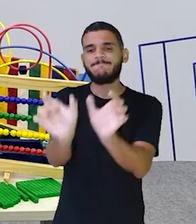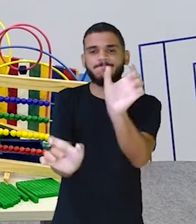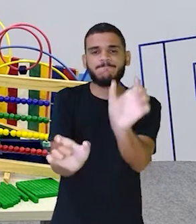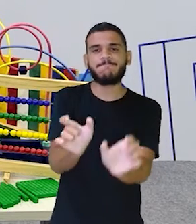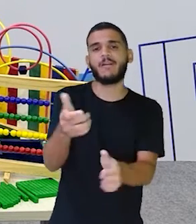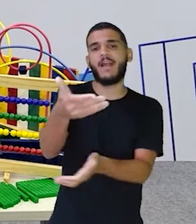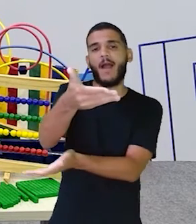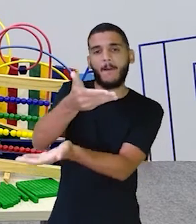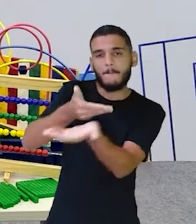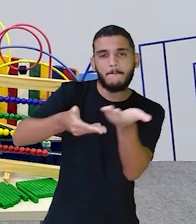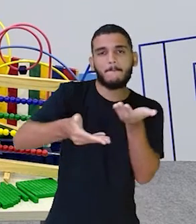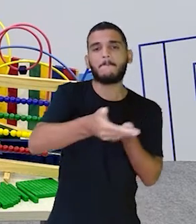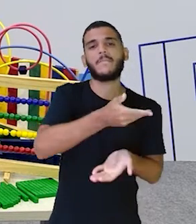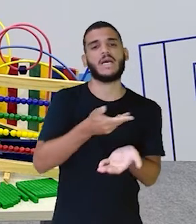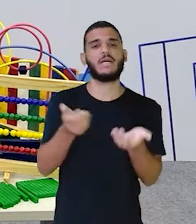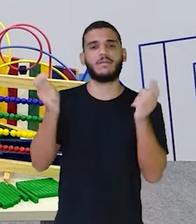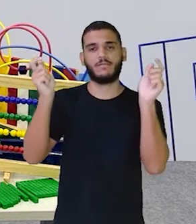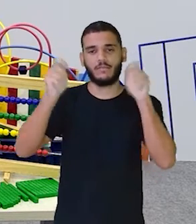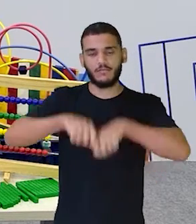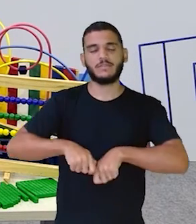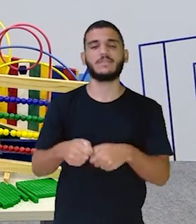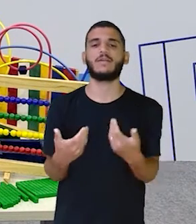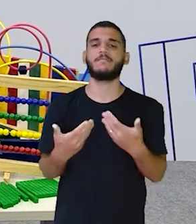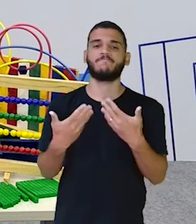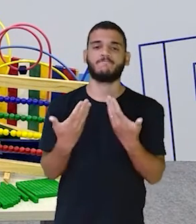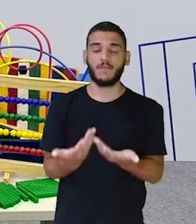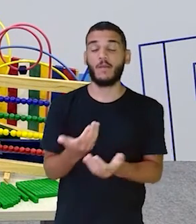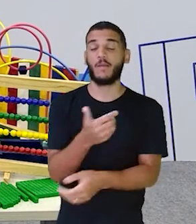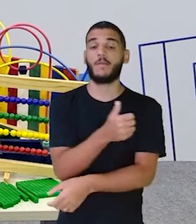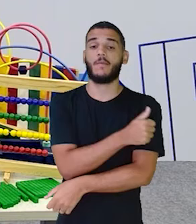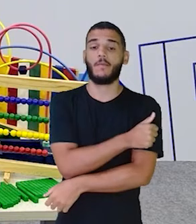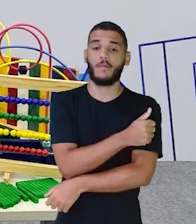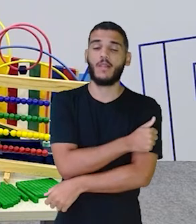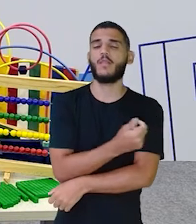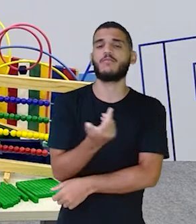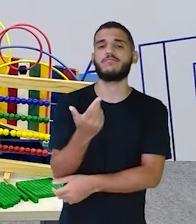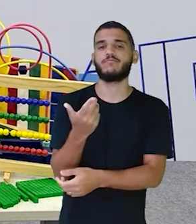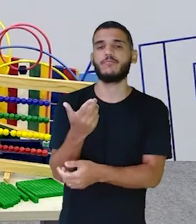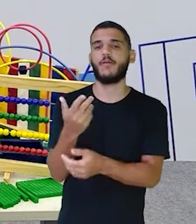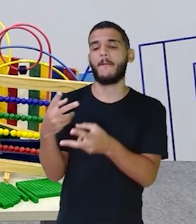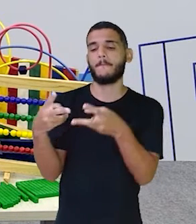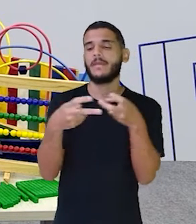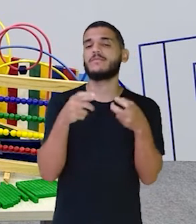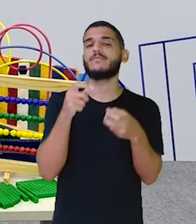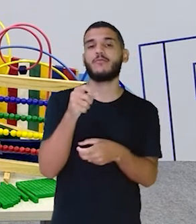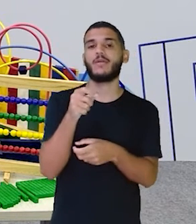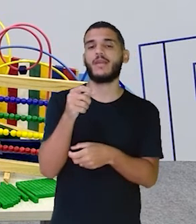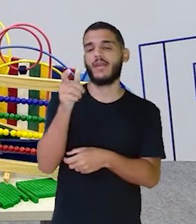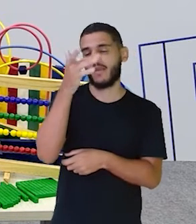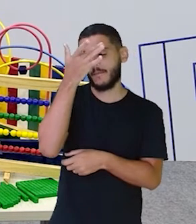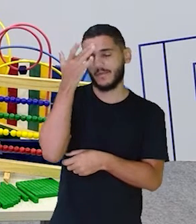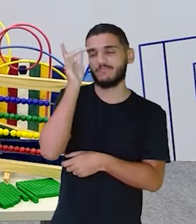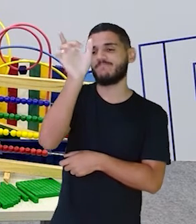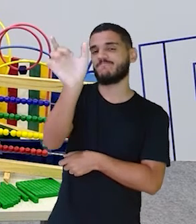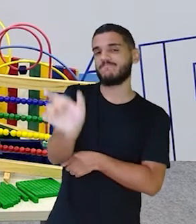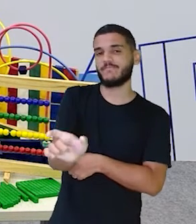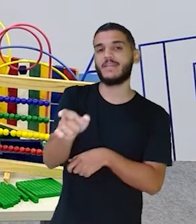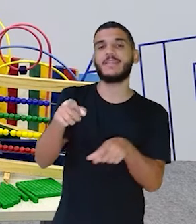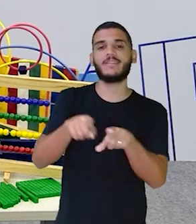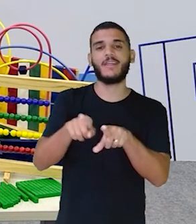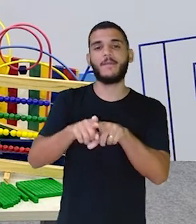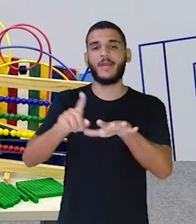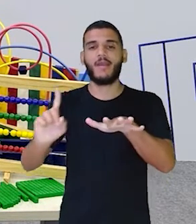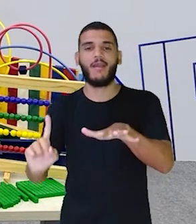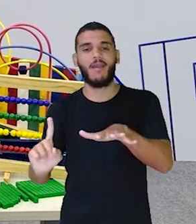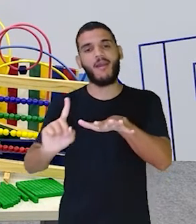de fato, contemplado e que esse estudante, ele seja visto, ele seja percebido e ele seja